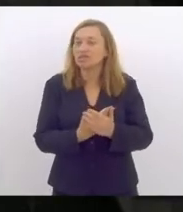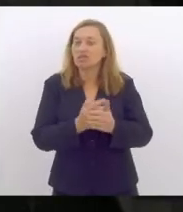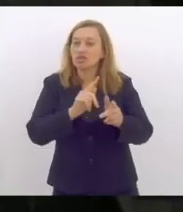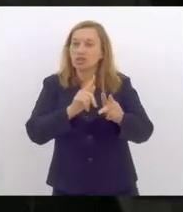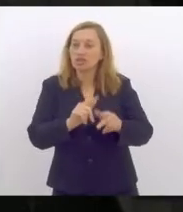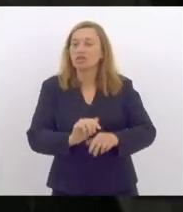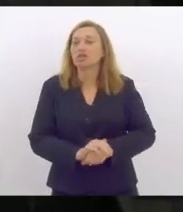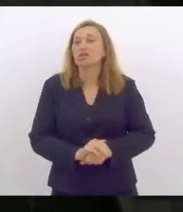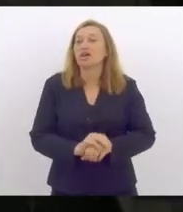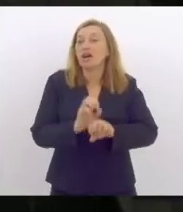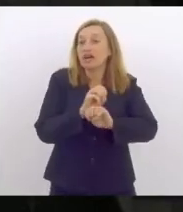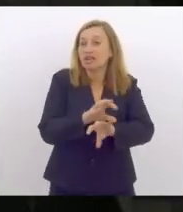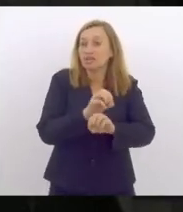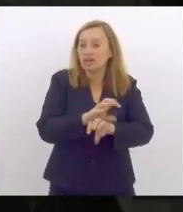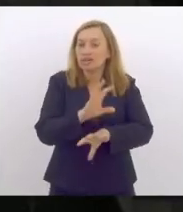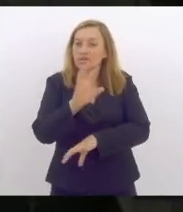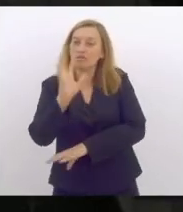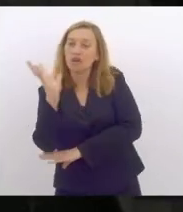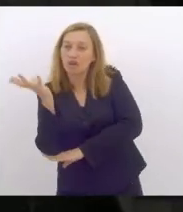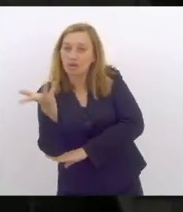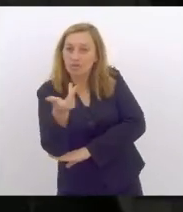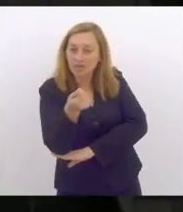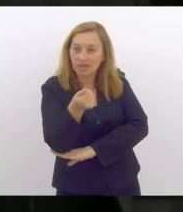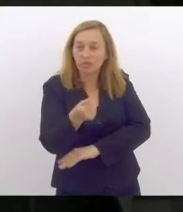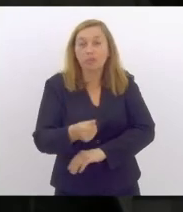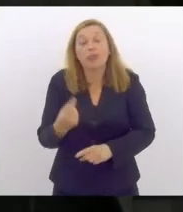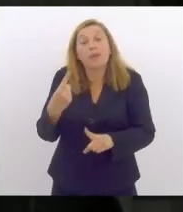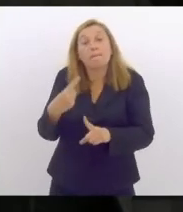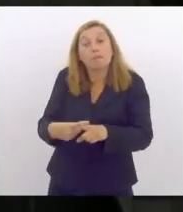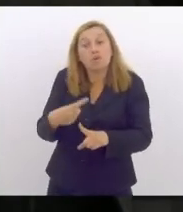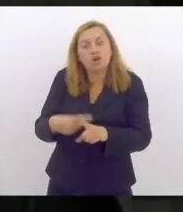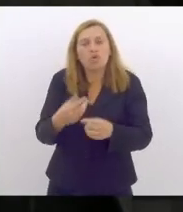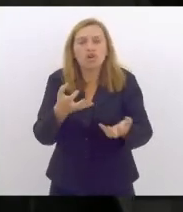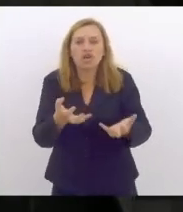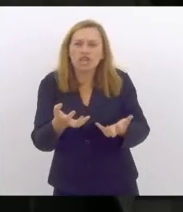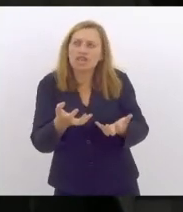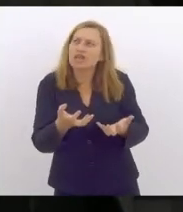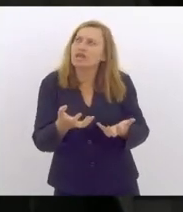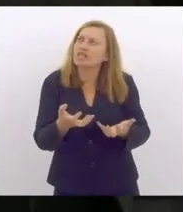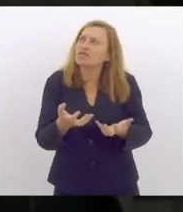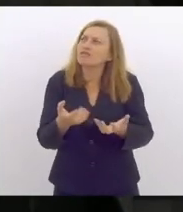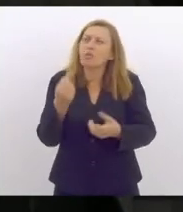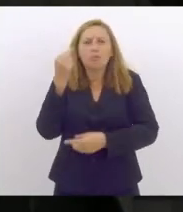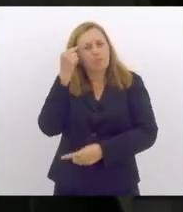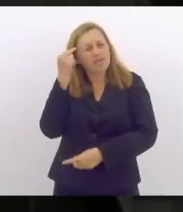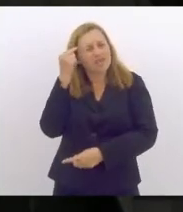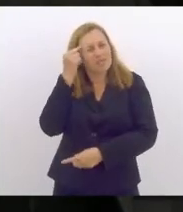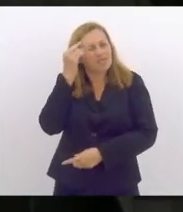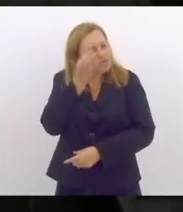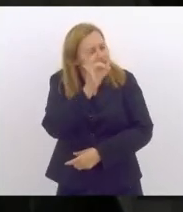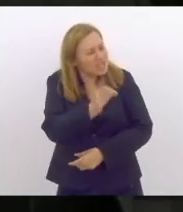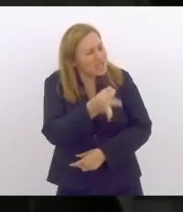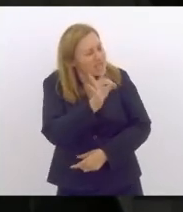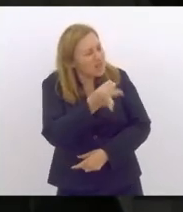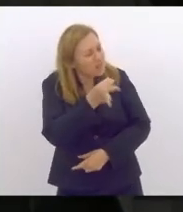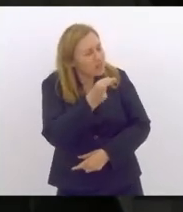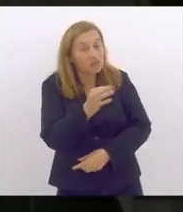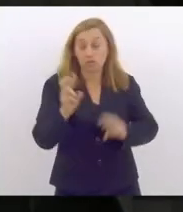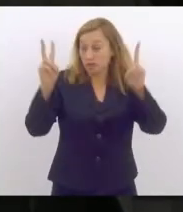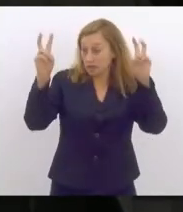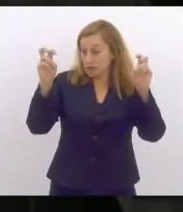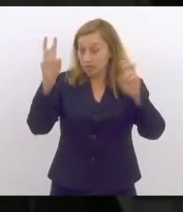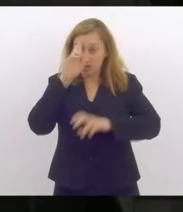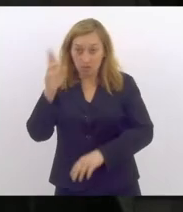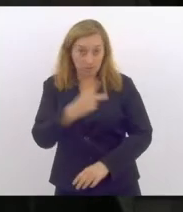transversal a educação ambiental, porque eu queria fazer uma reflexão exatamente sobre esse tema,